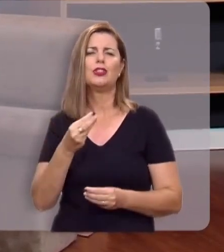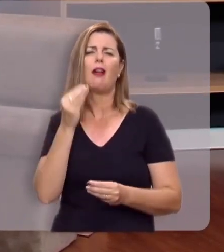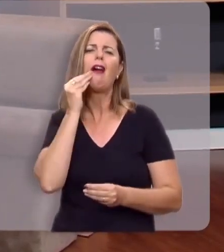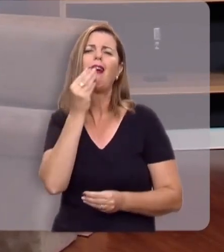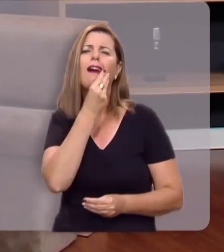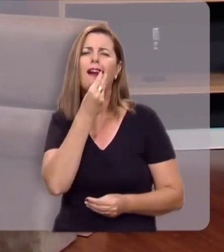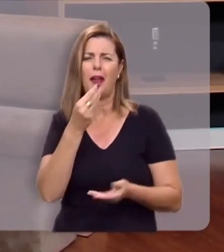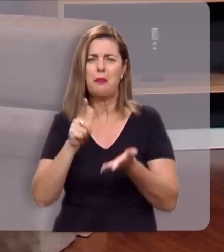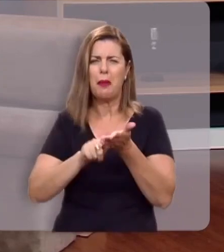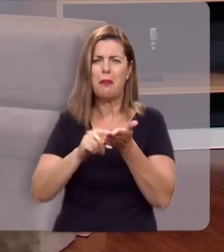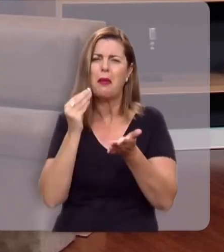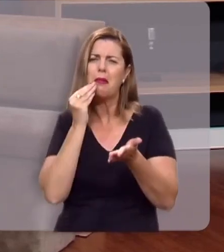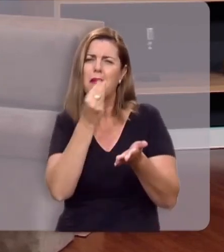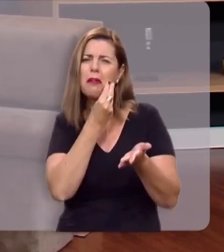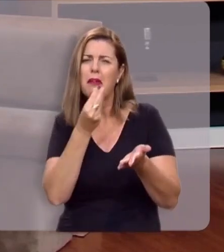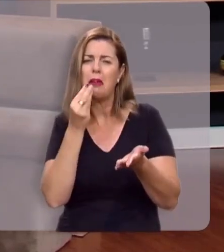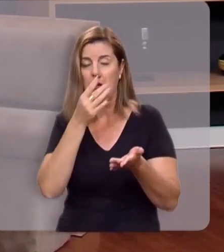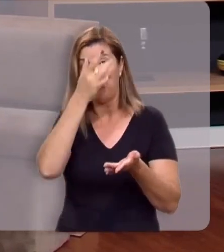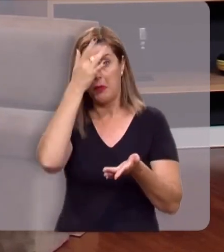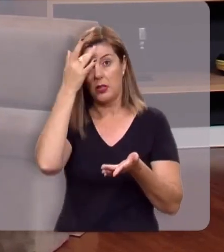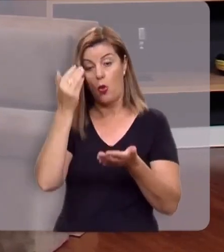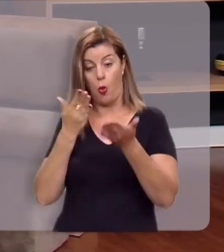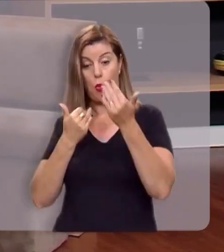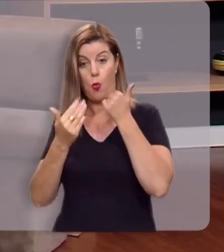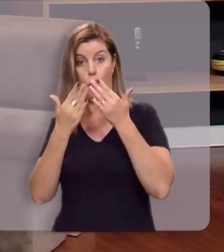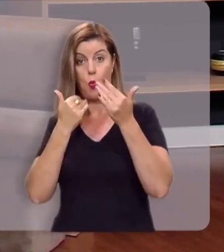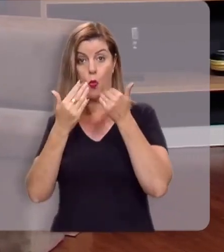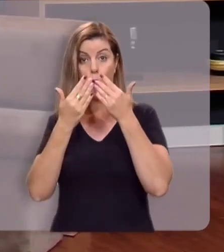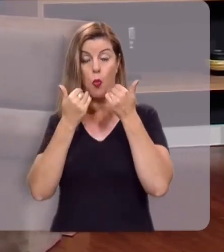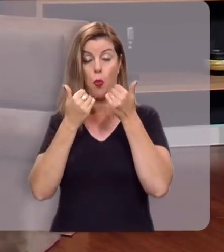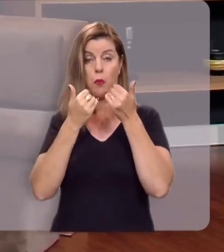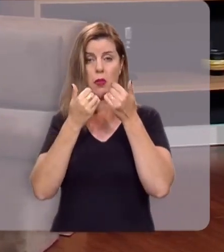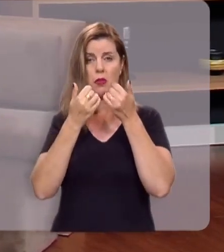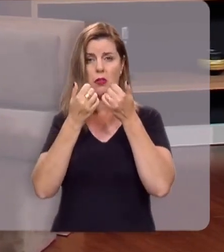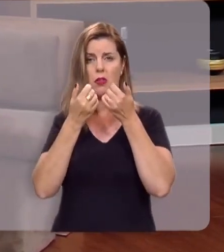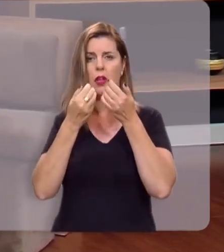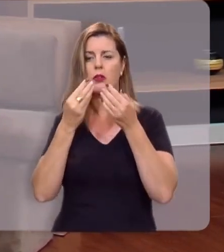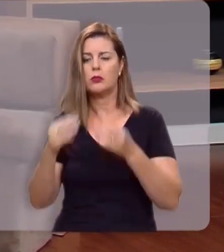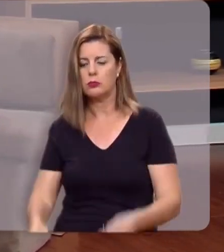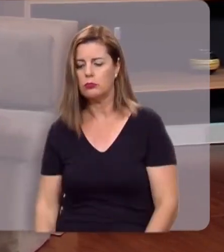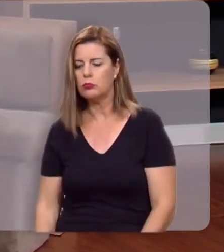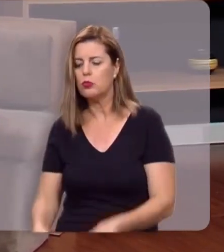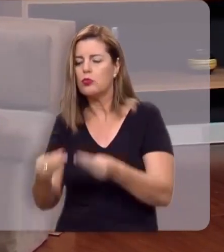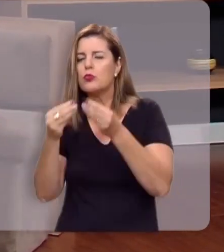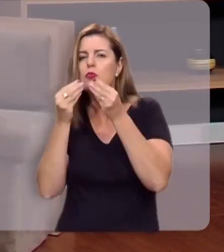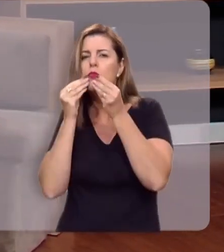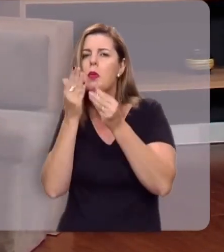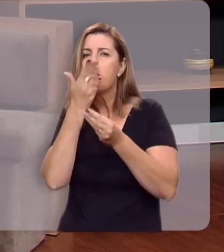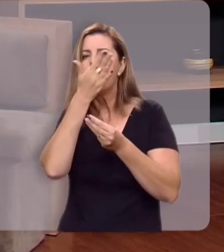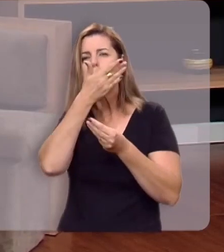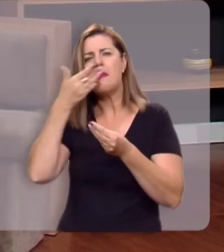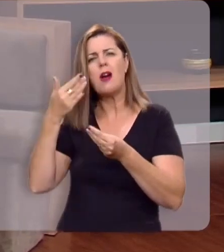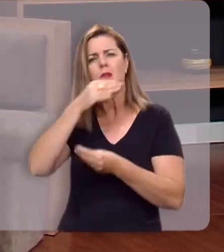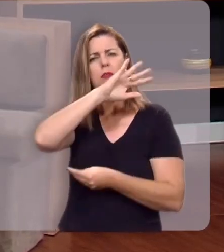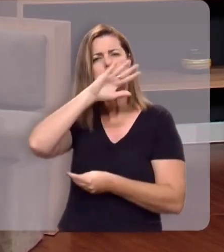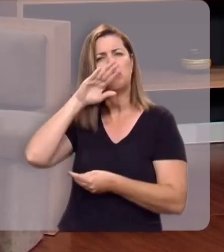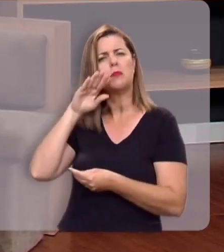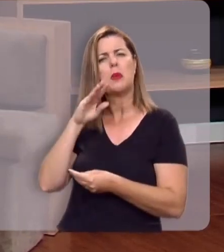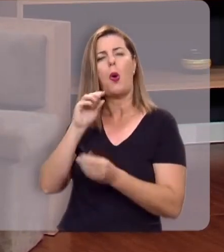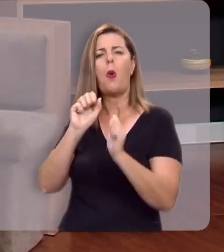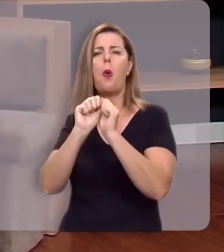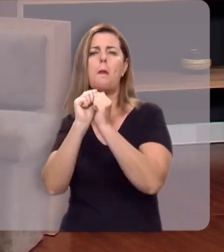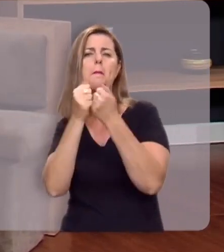como nós temos hoje, e as pessoas comiam e enxugavam a sua própria mão com um